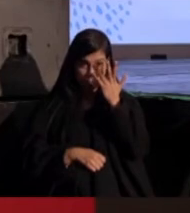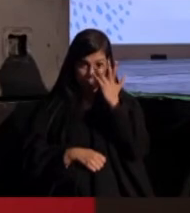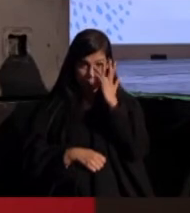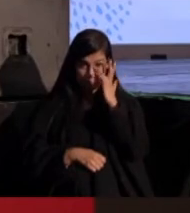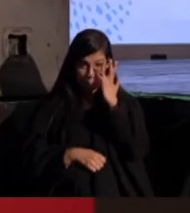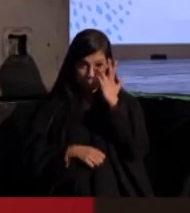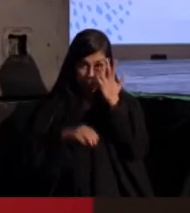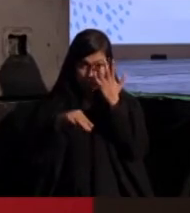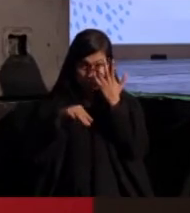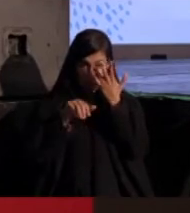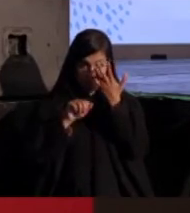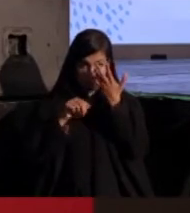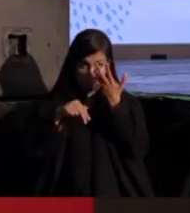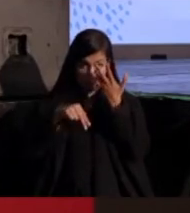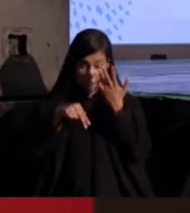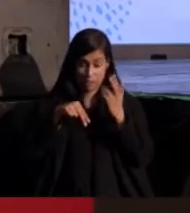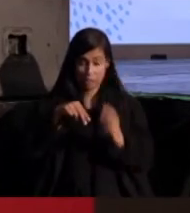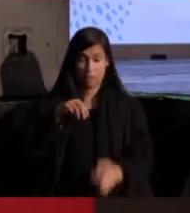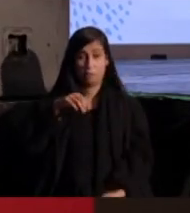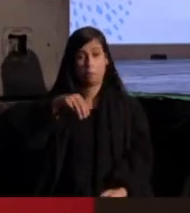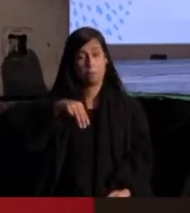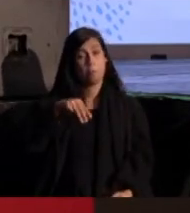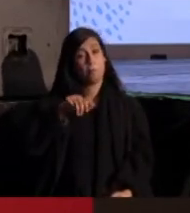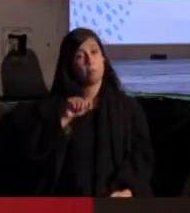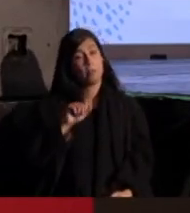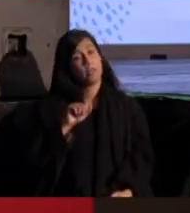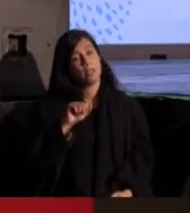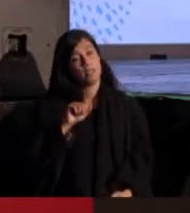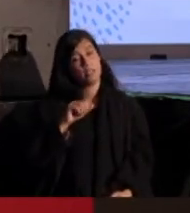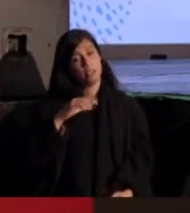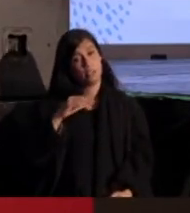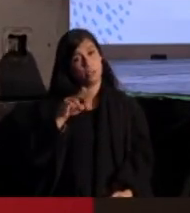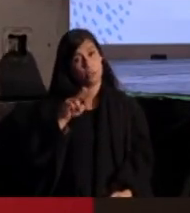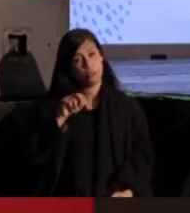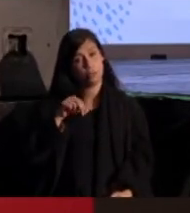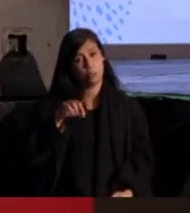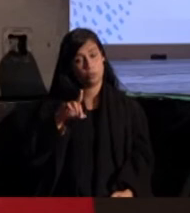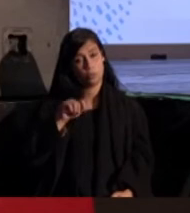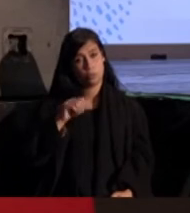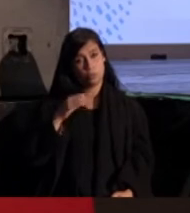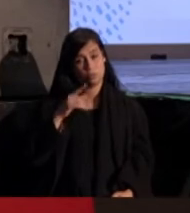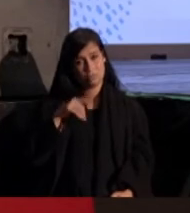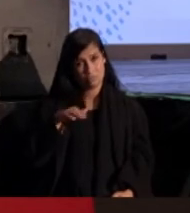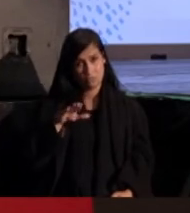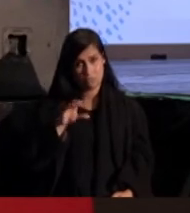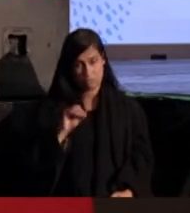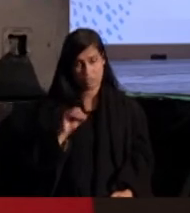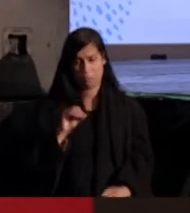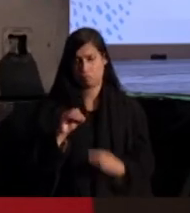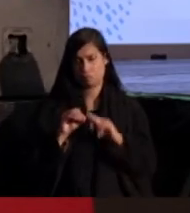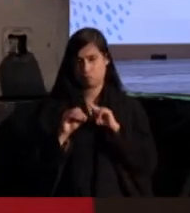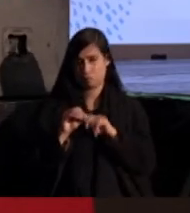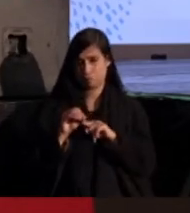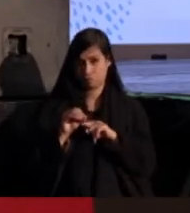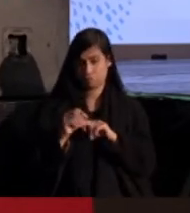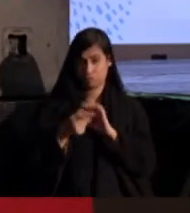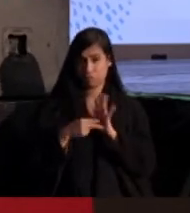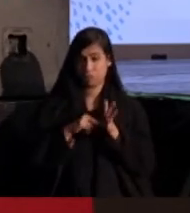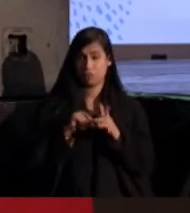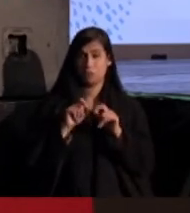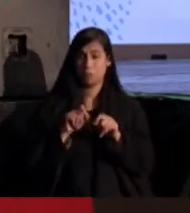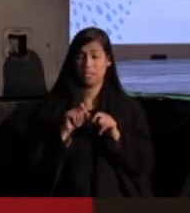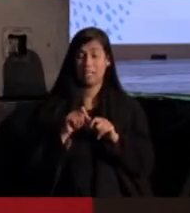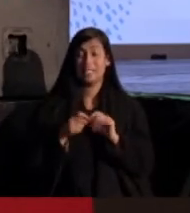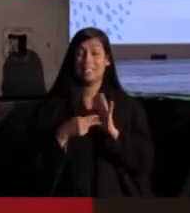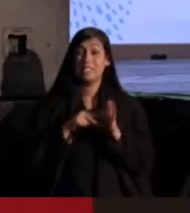A manducação não é exatamente o ato mastigatório. É claro que é ato mastigatório também,